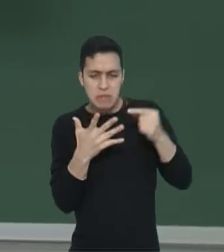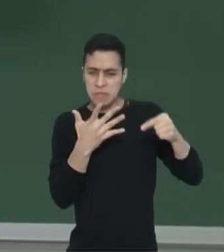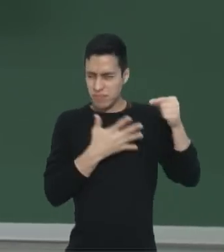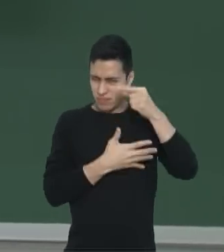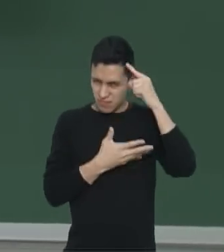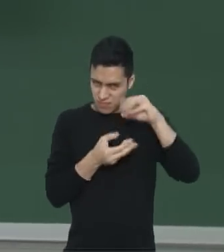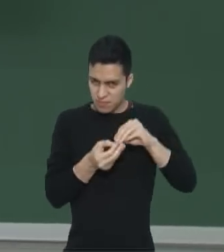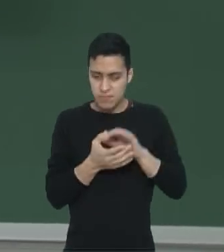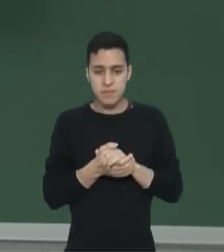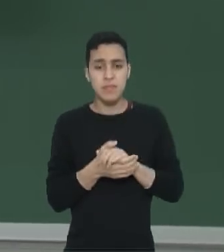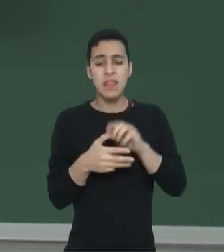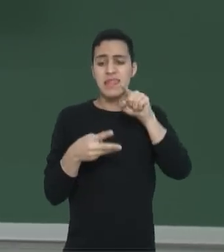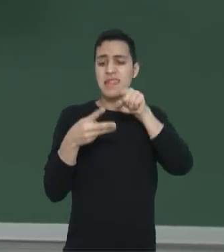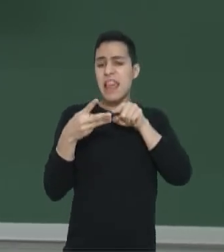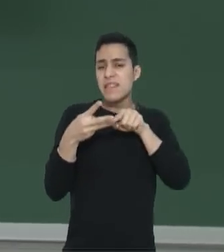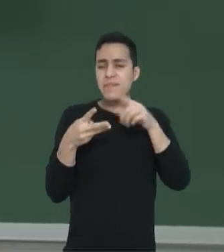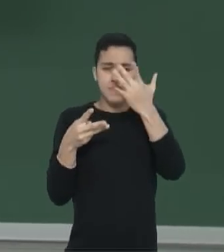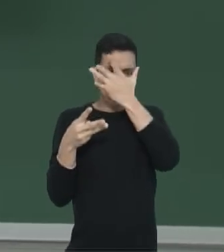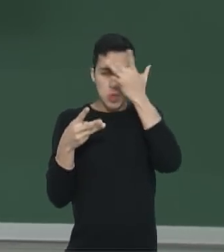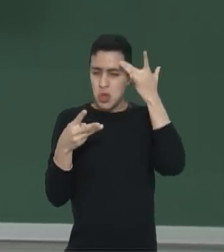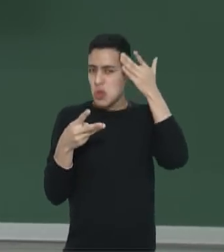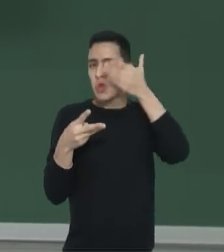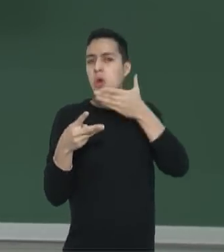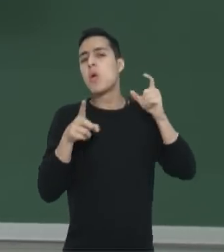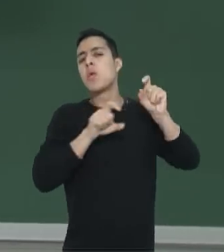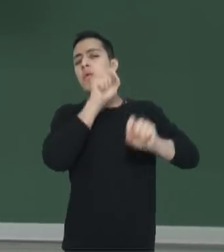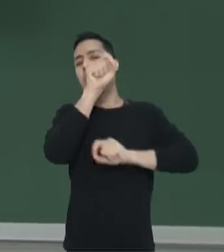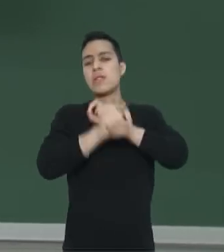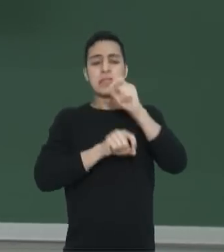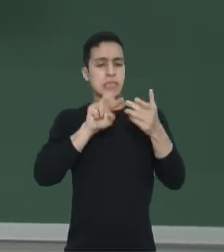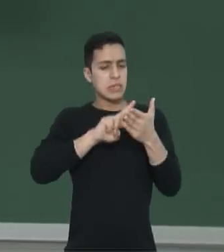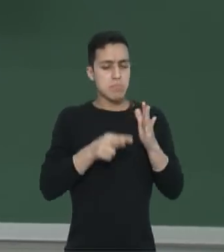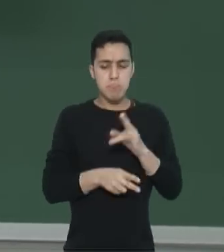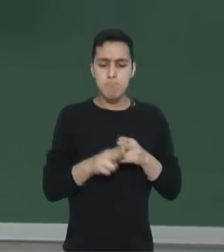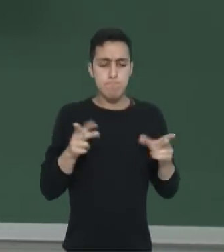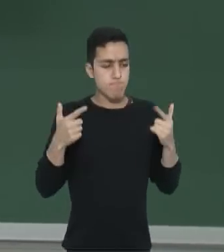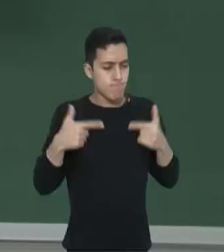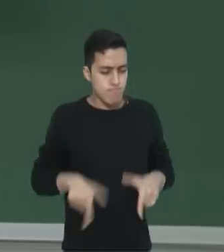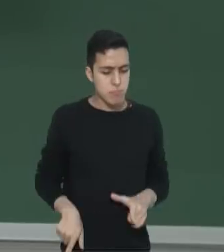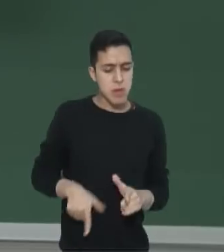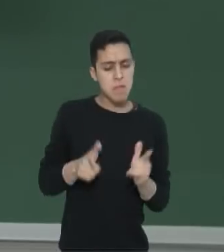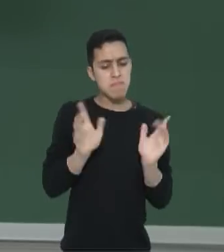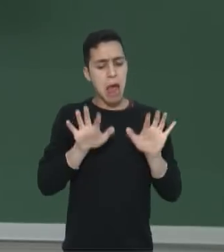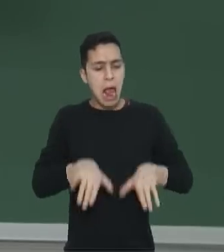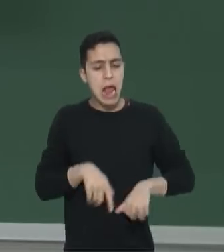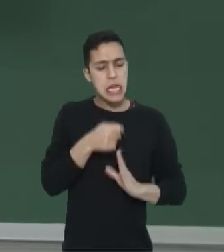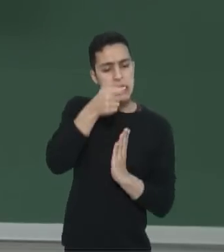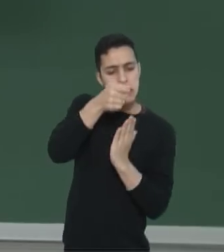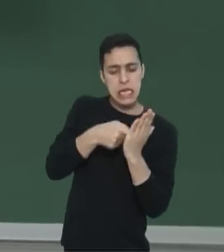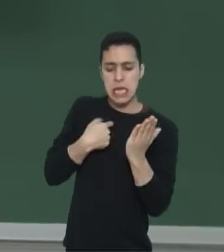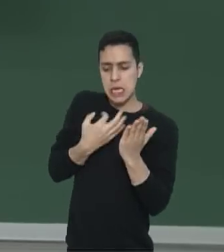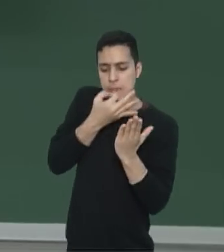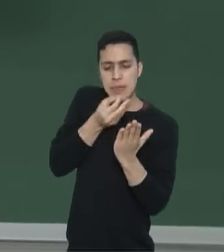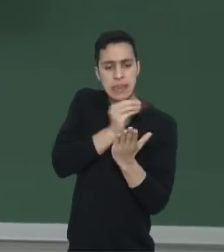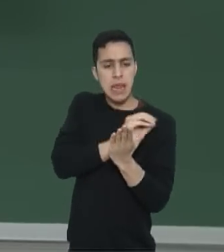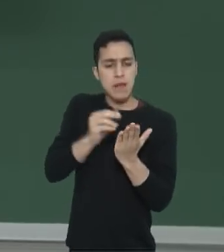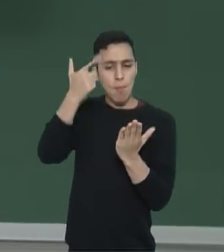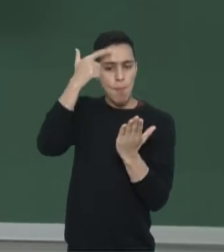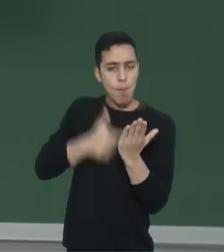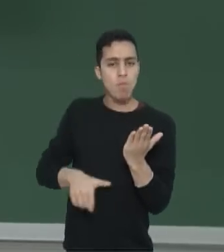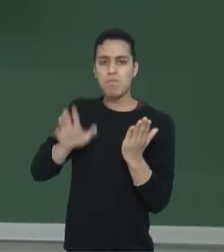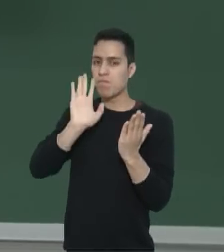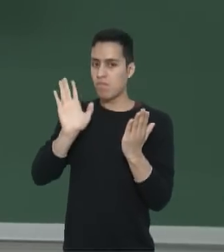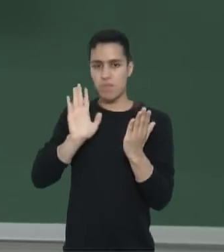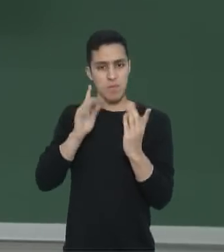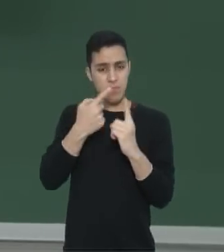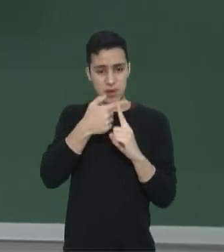pessoa do discurso é a necessidade da impessoalidade, de não ser um texto opinativo, porque não é a